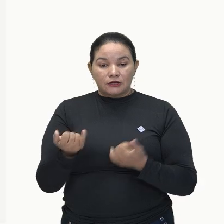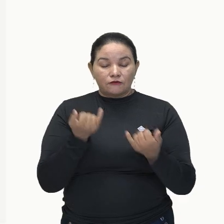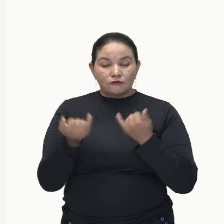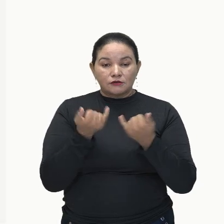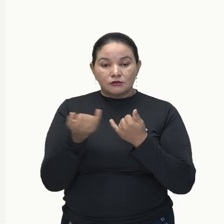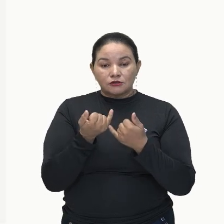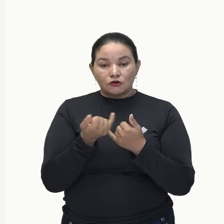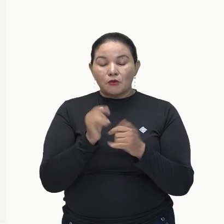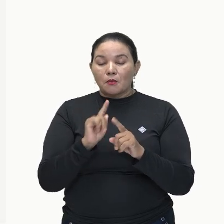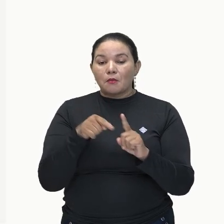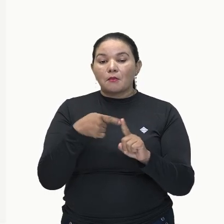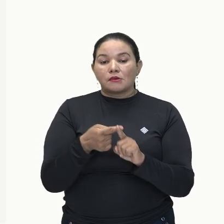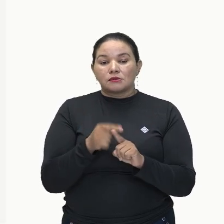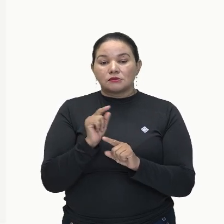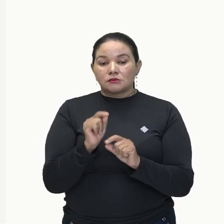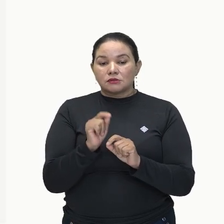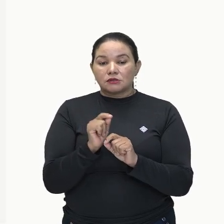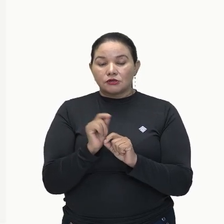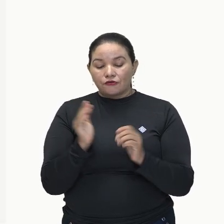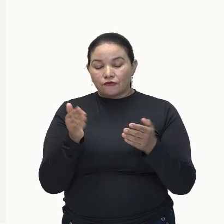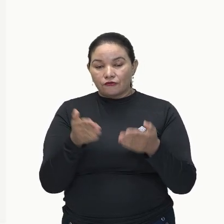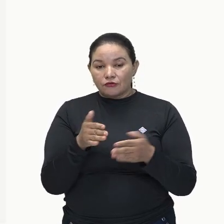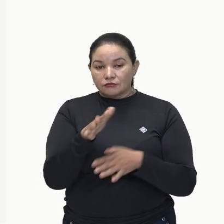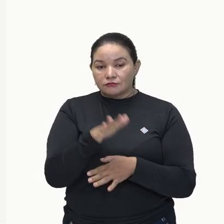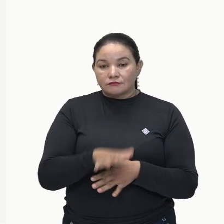a respeito da